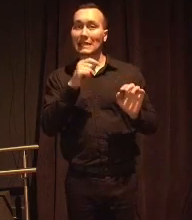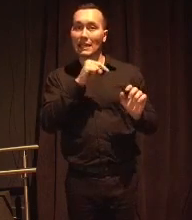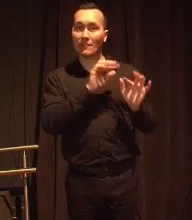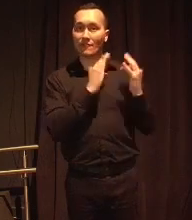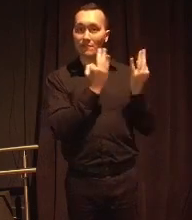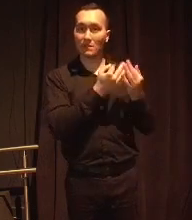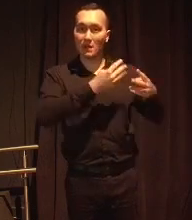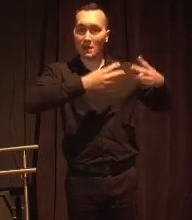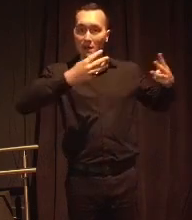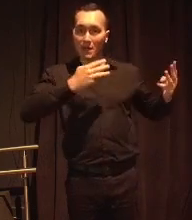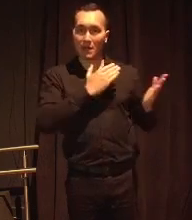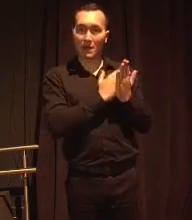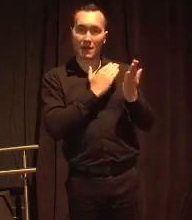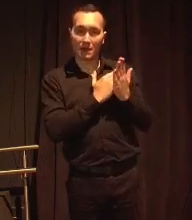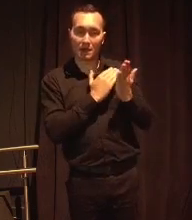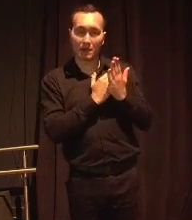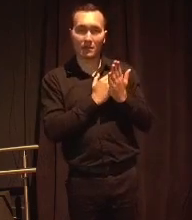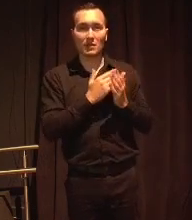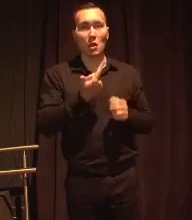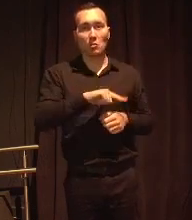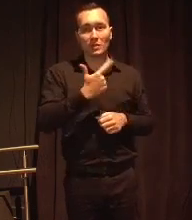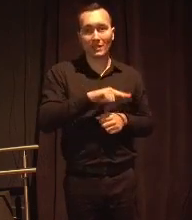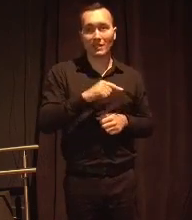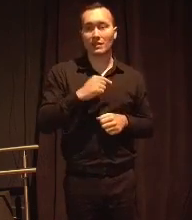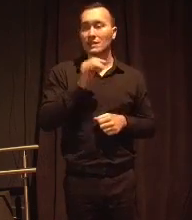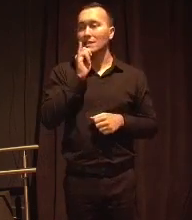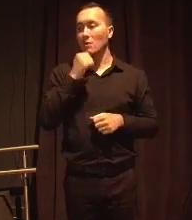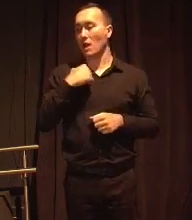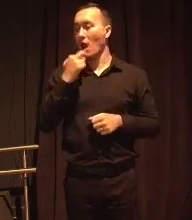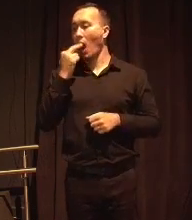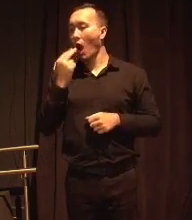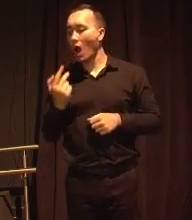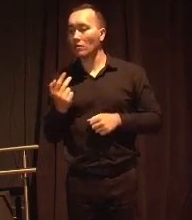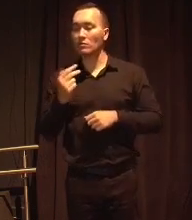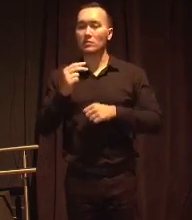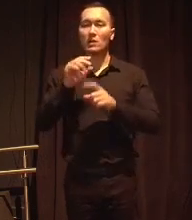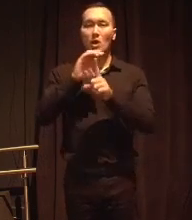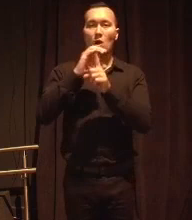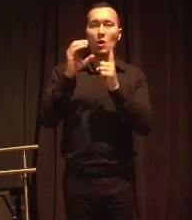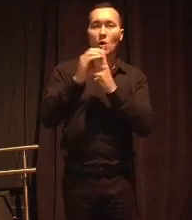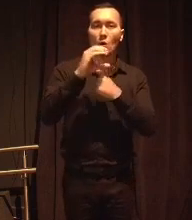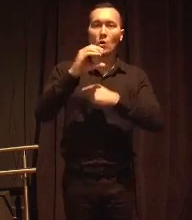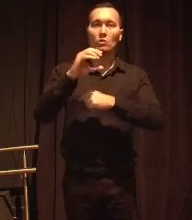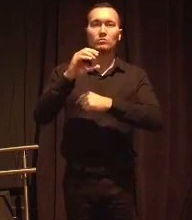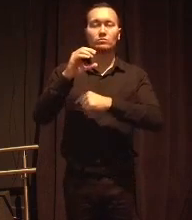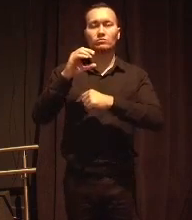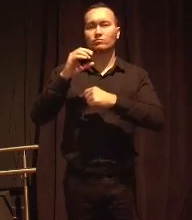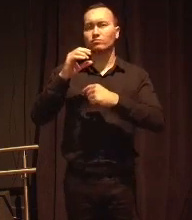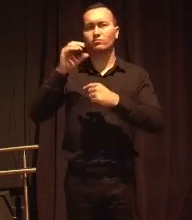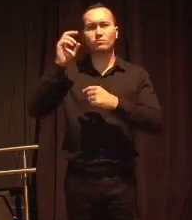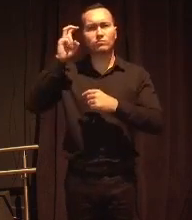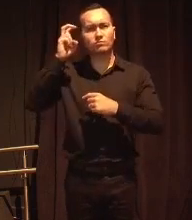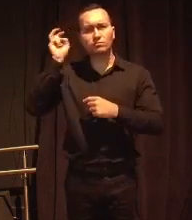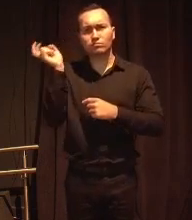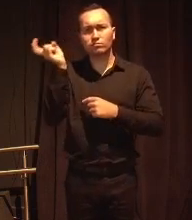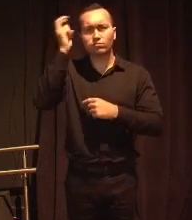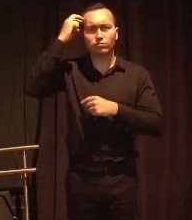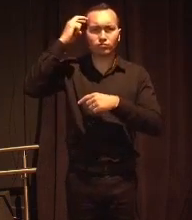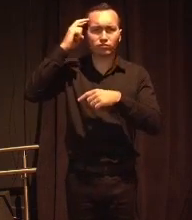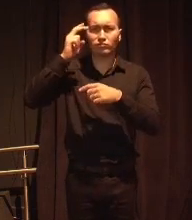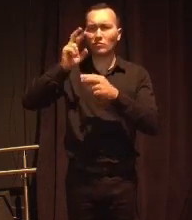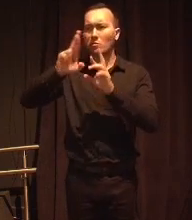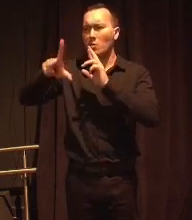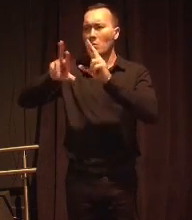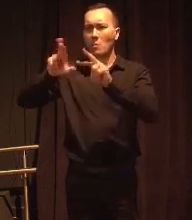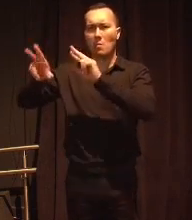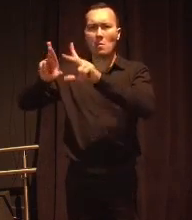com filhos pequenos, mudança de língua, mudança de cultura, a gente não teria tido essa experiência aí fantástica